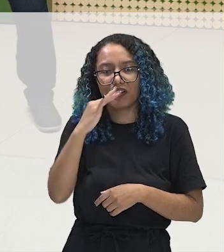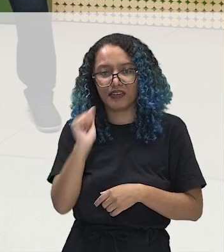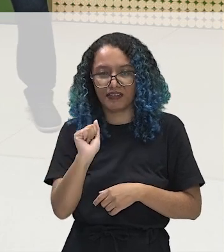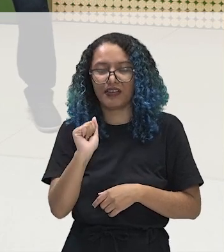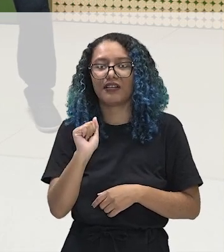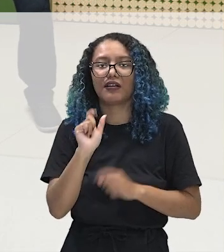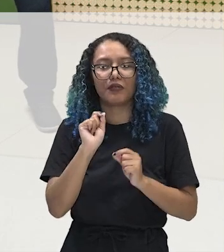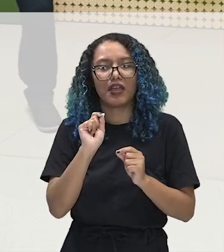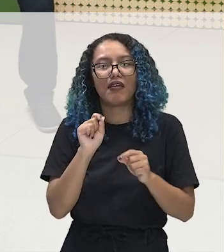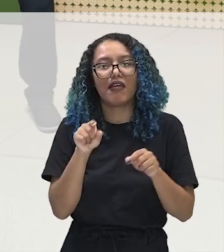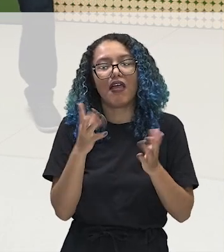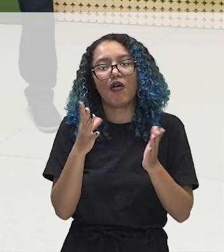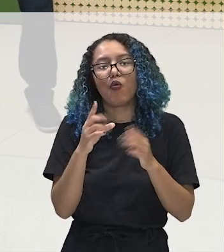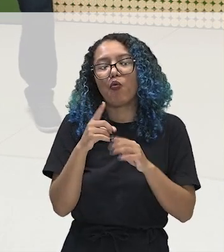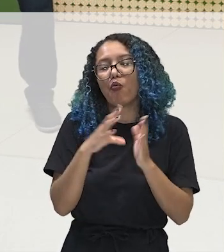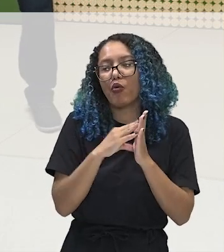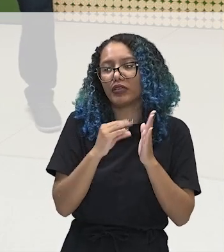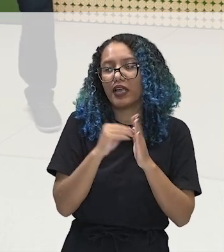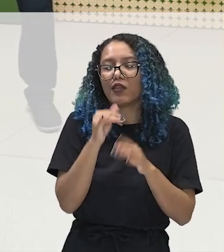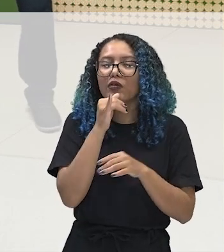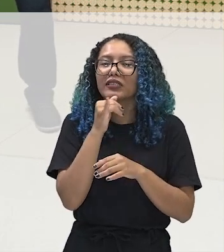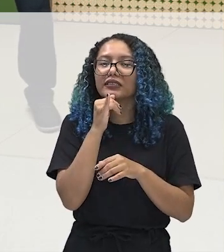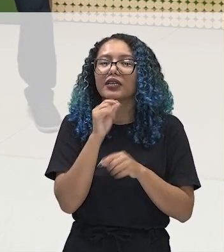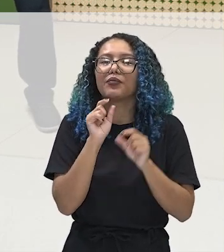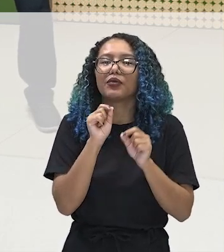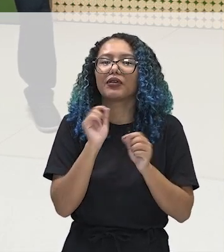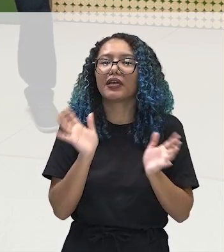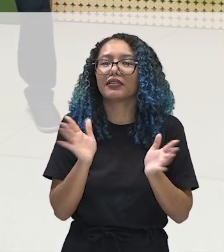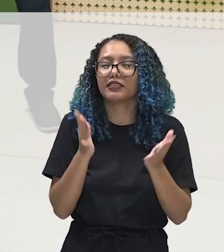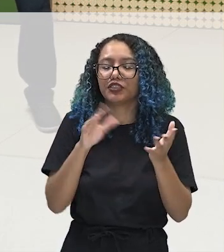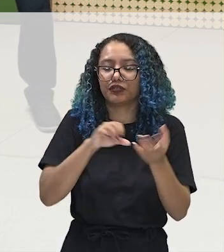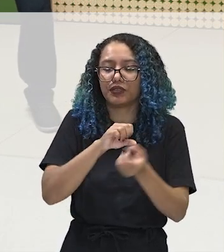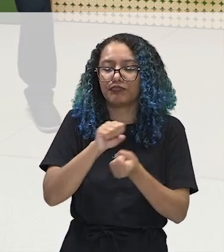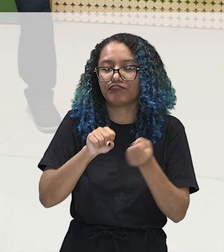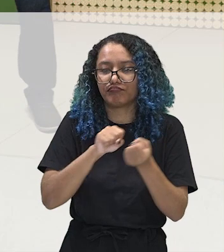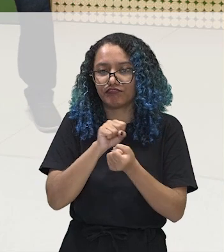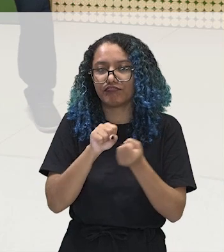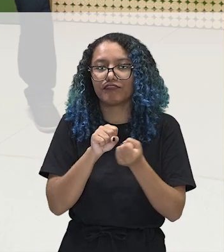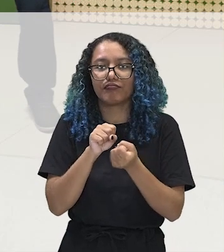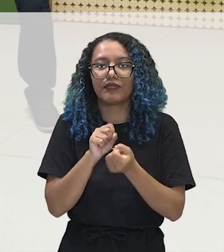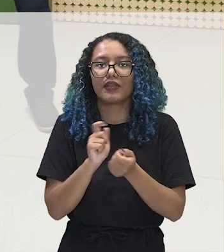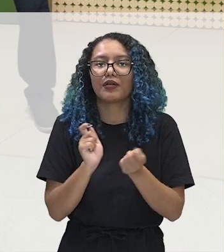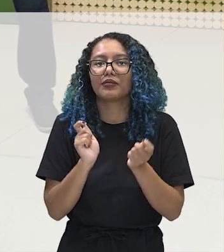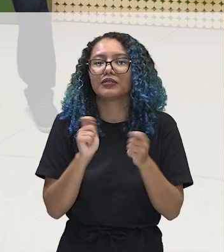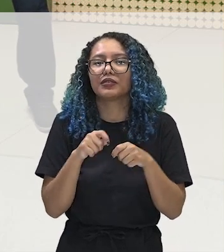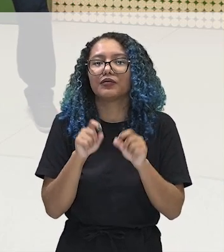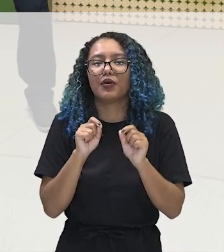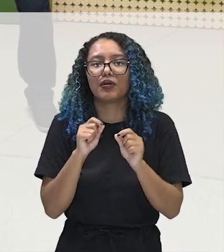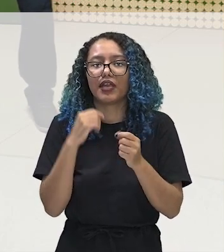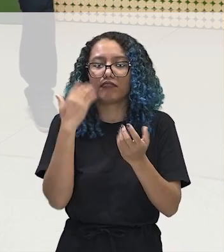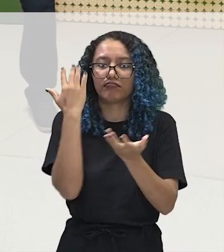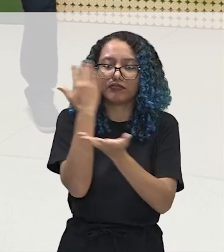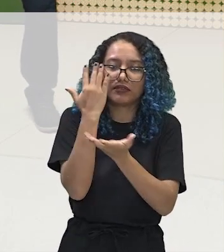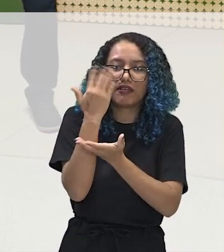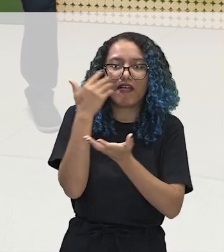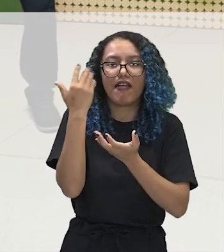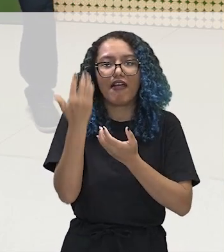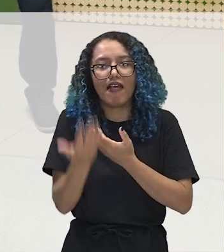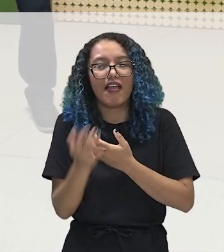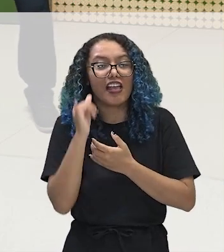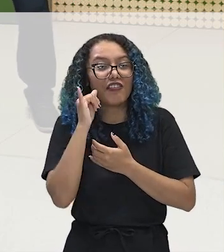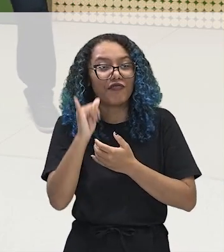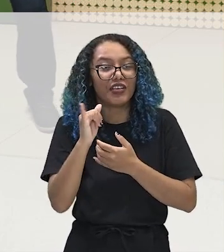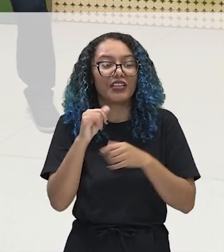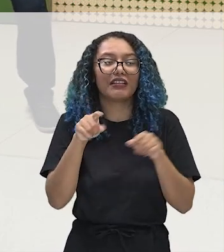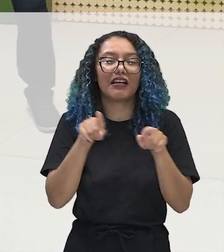que se incentiva a sustentabilidade para que nós não tenhamos desmatamento, para que nós não tenhamos